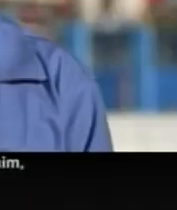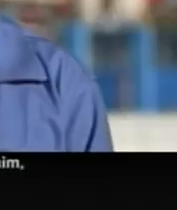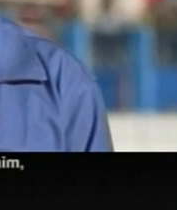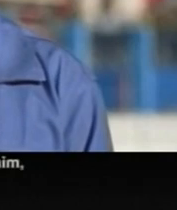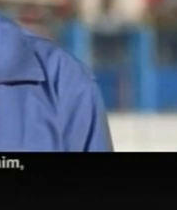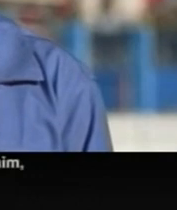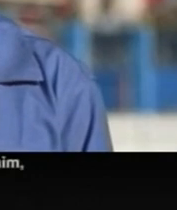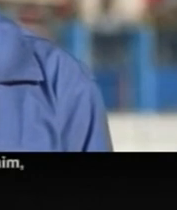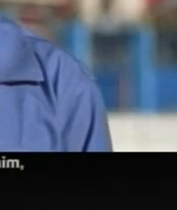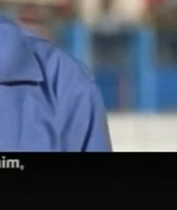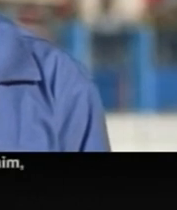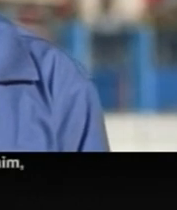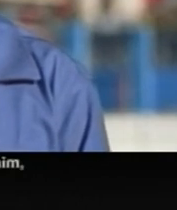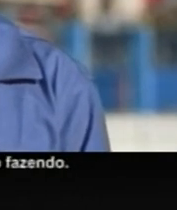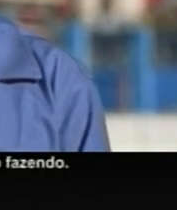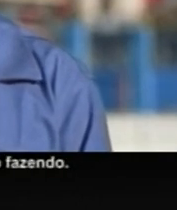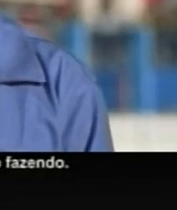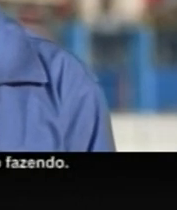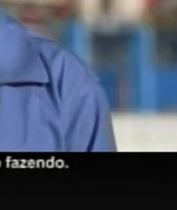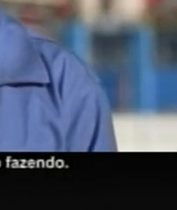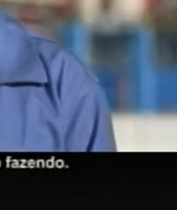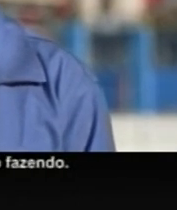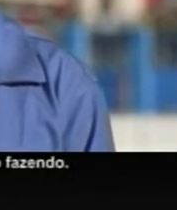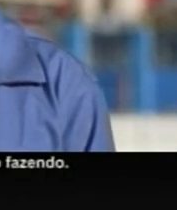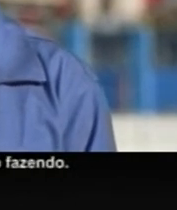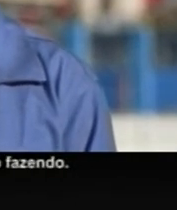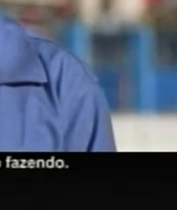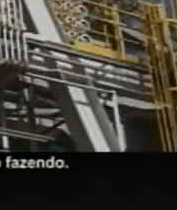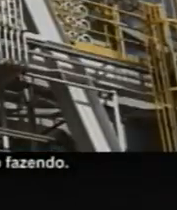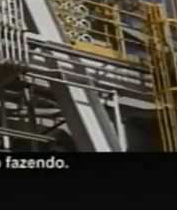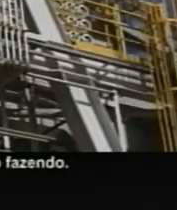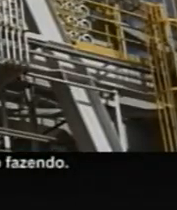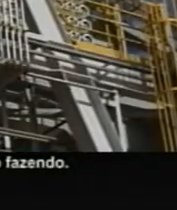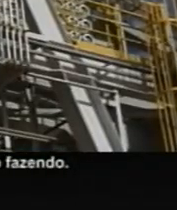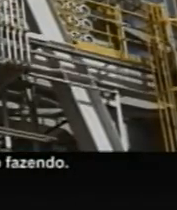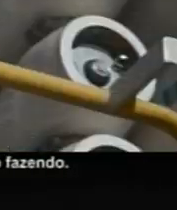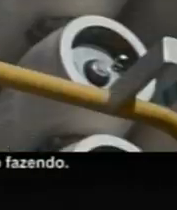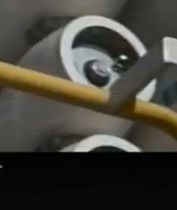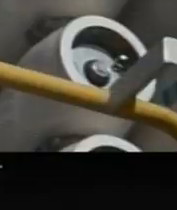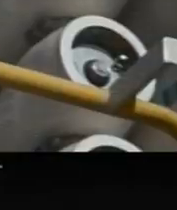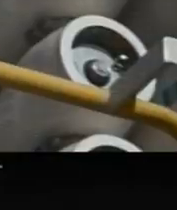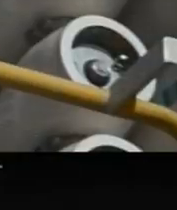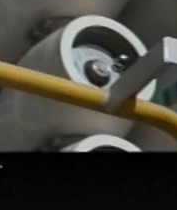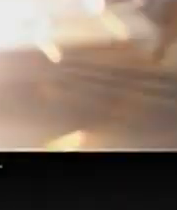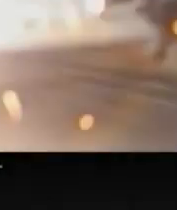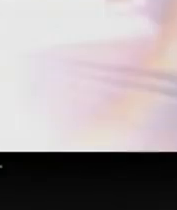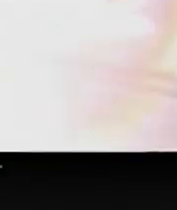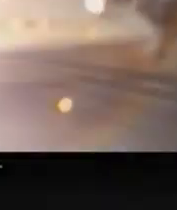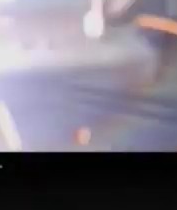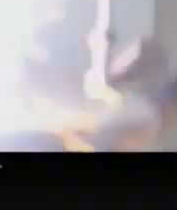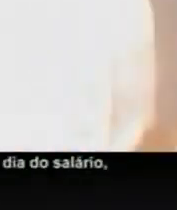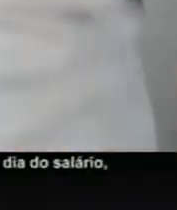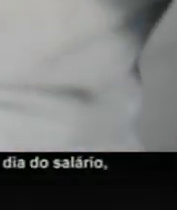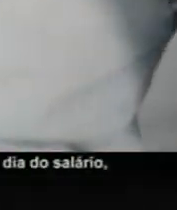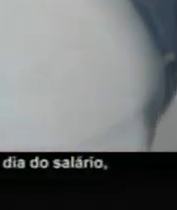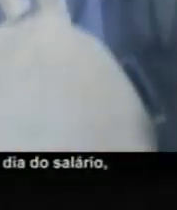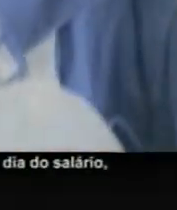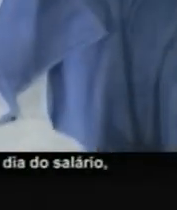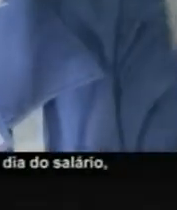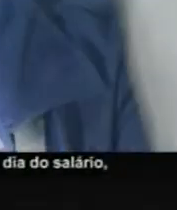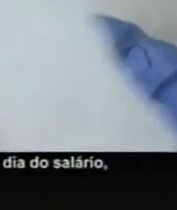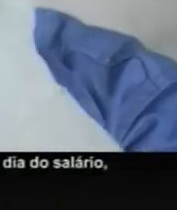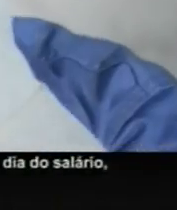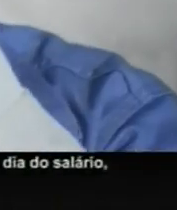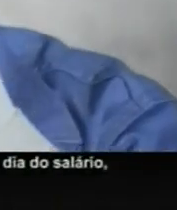É uma profissão que eu escolhi para mim, uma coisa que eu gosto de fazer, me realizo fazendo, quero cada vez me qualificar mais. Tu pode sair de casa